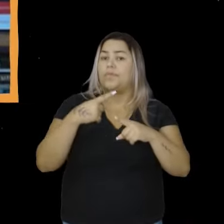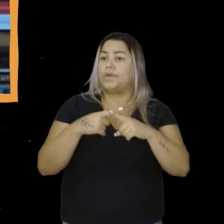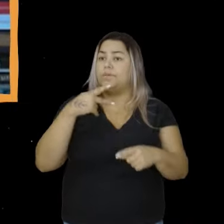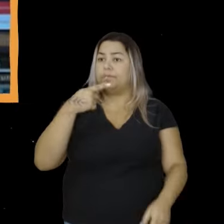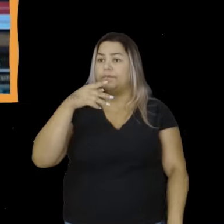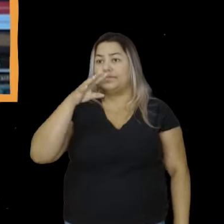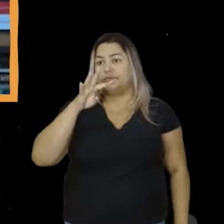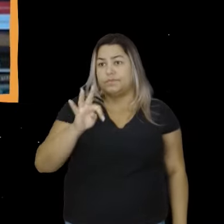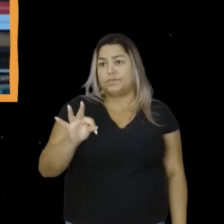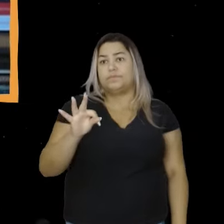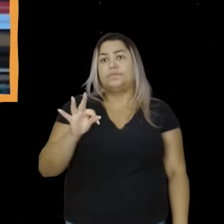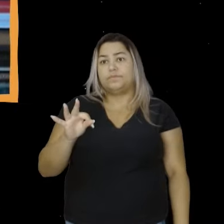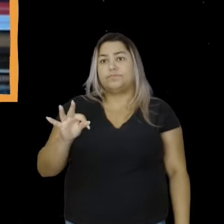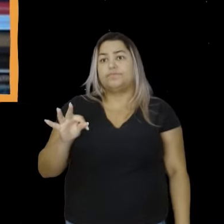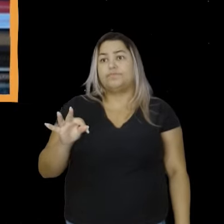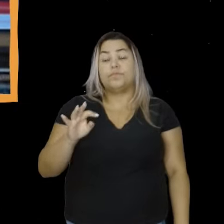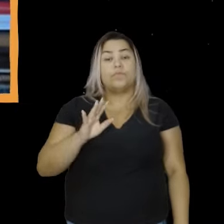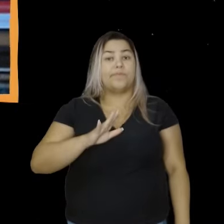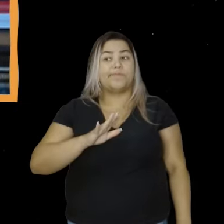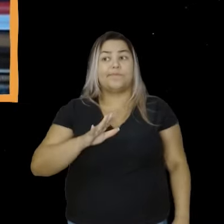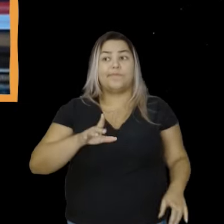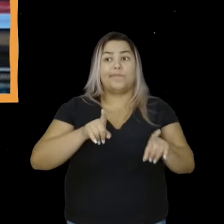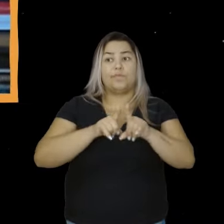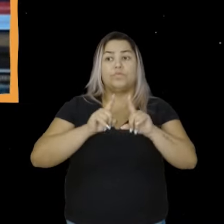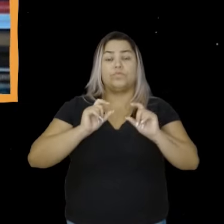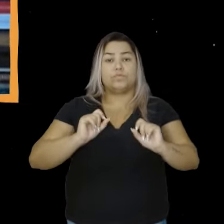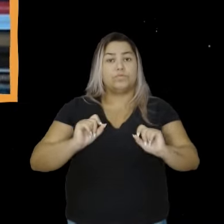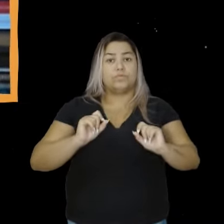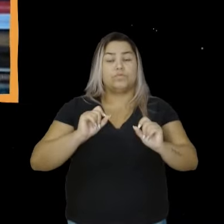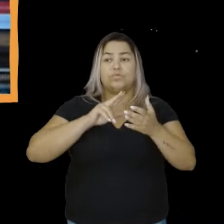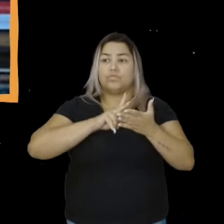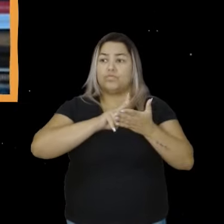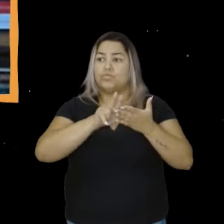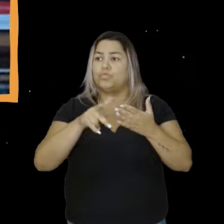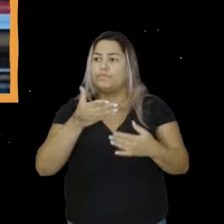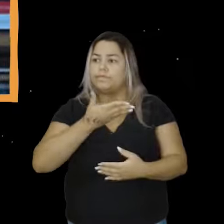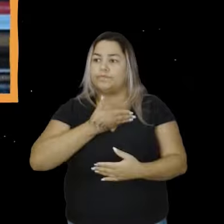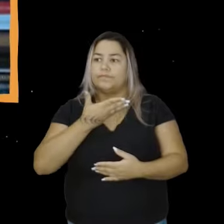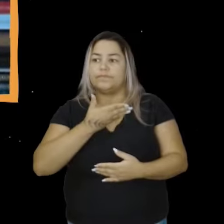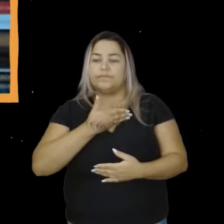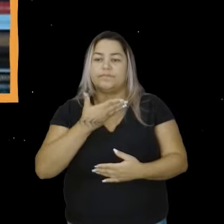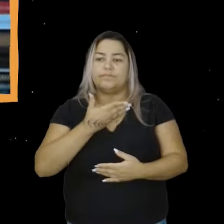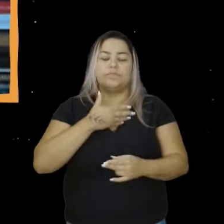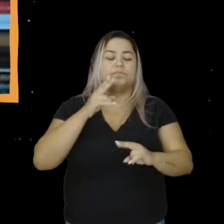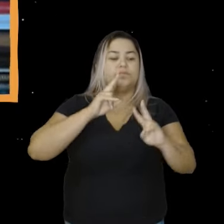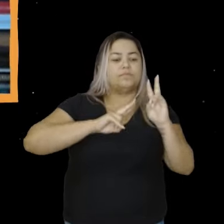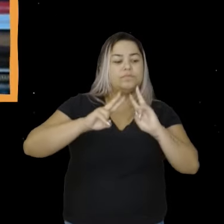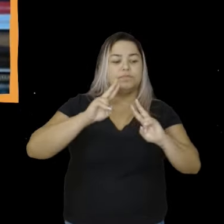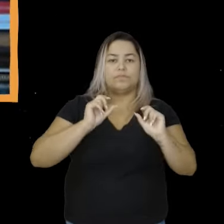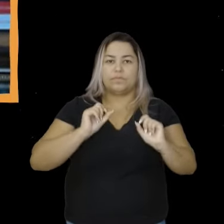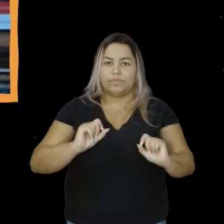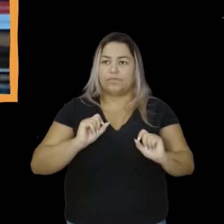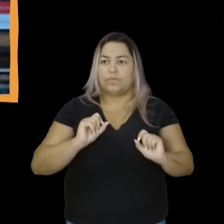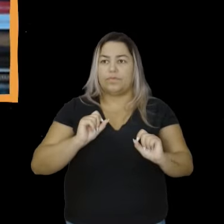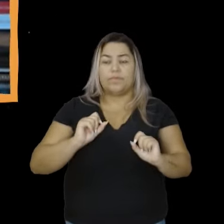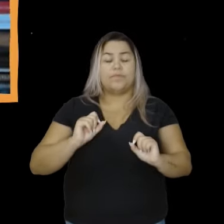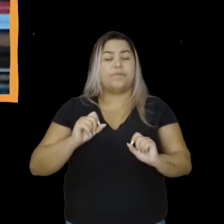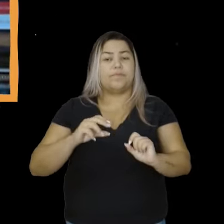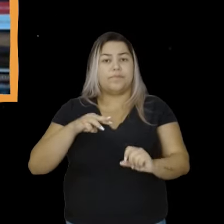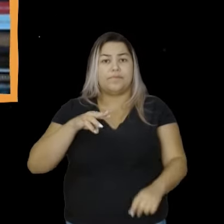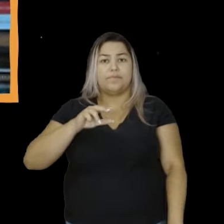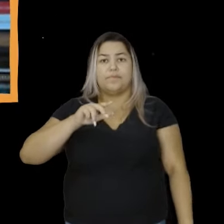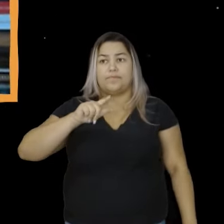acabou sendo o canal, o leito por onde vários companheiros e companheiras que vinham da resistência à ditadura militar,